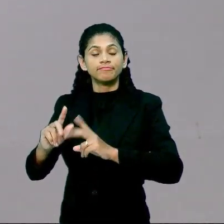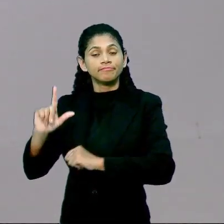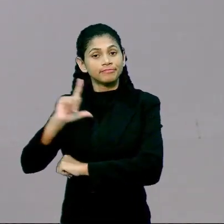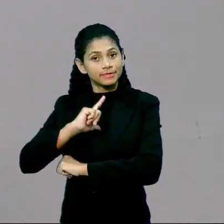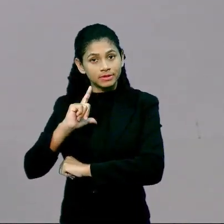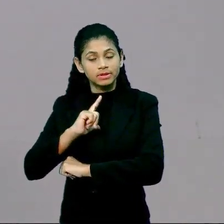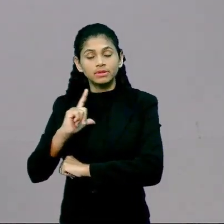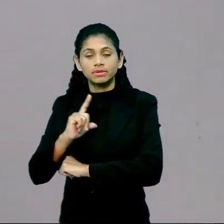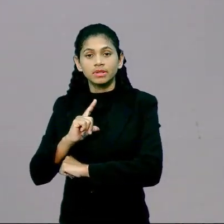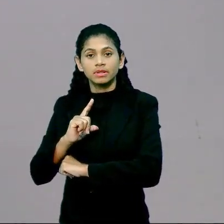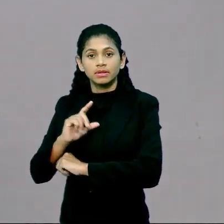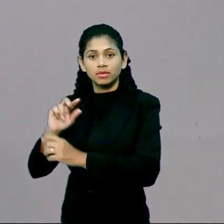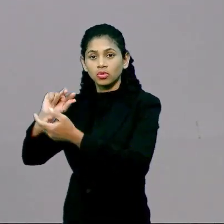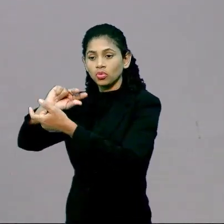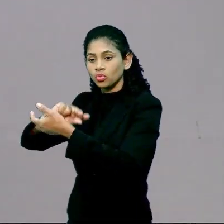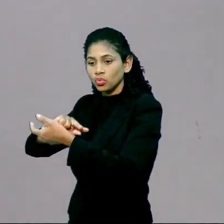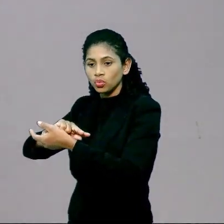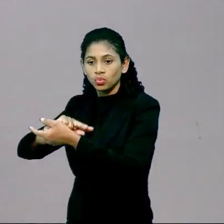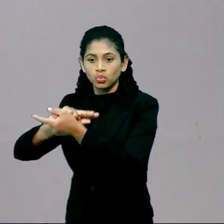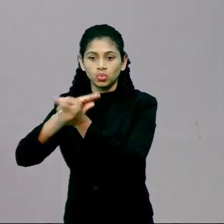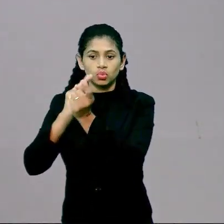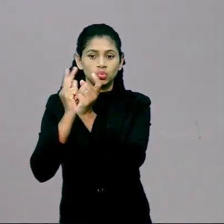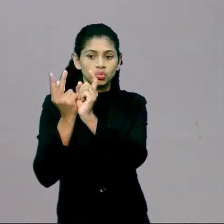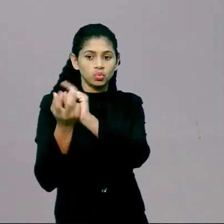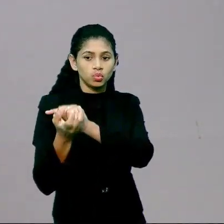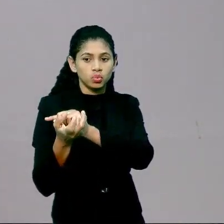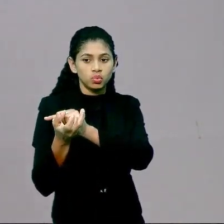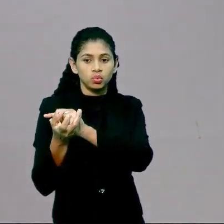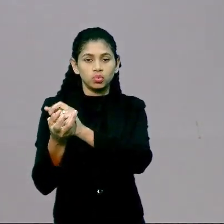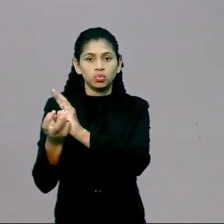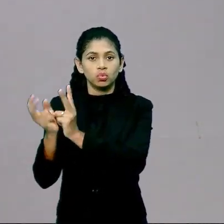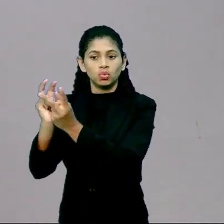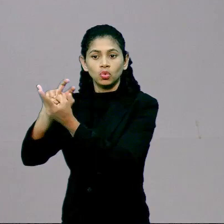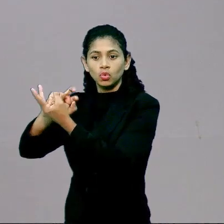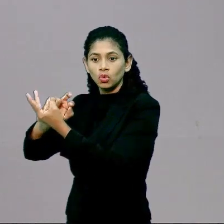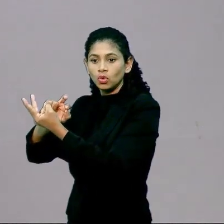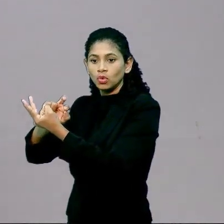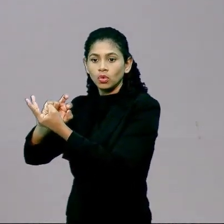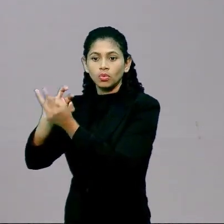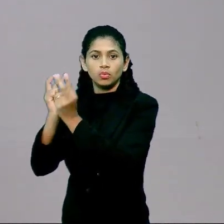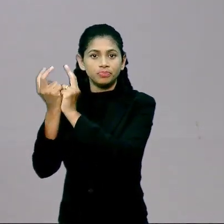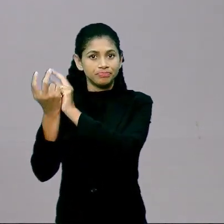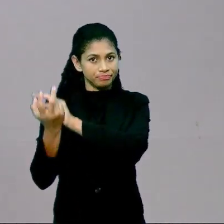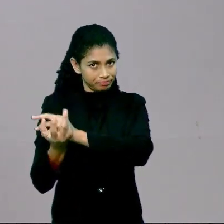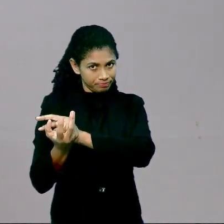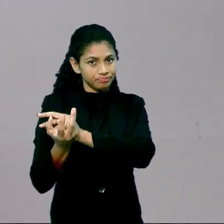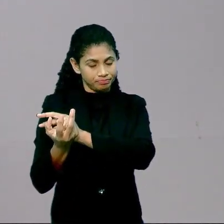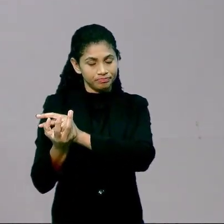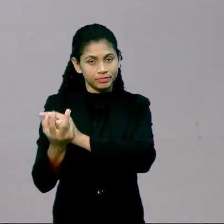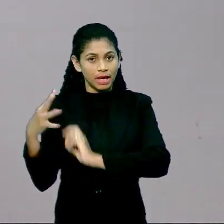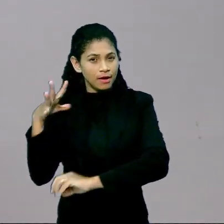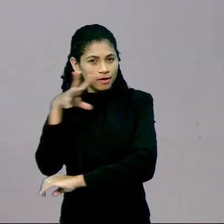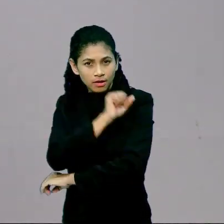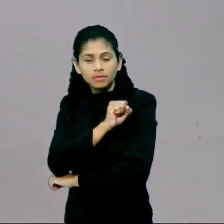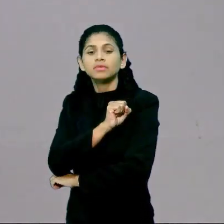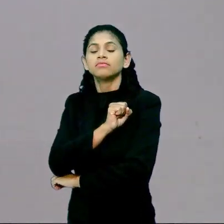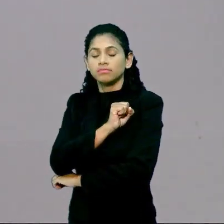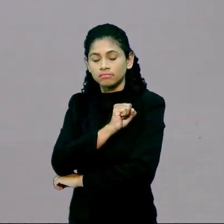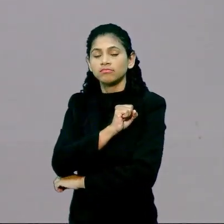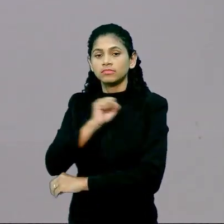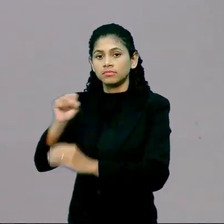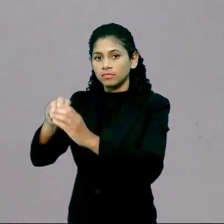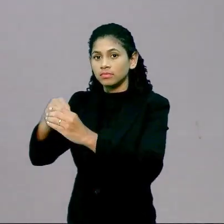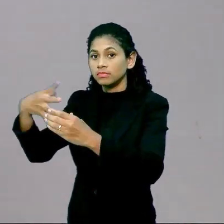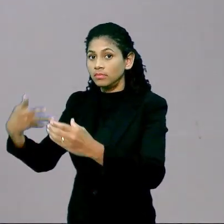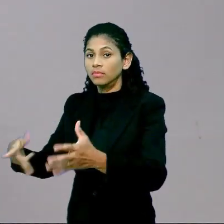é a ginga? É o molejo, é a malemolência, é essa leveza, é essa velocidade. Uma das dinâmicas que